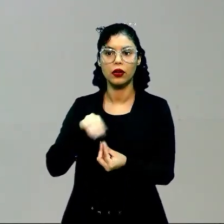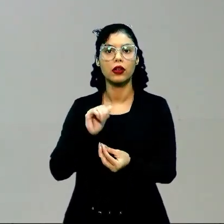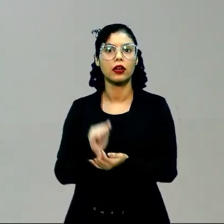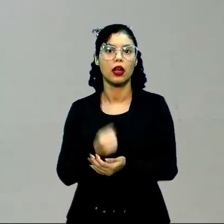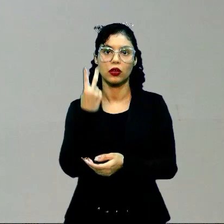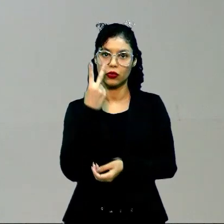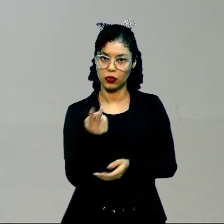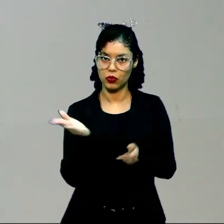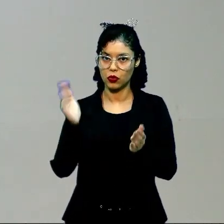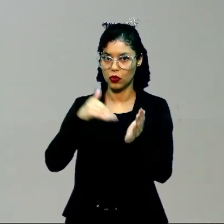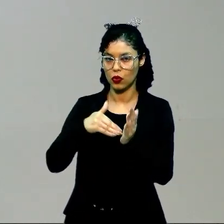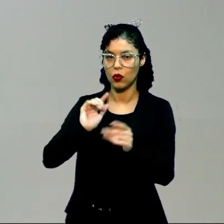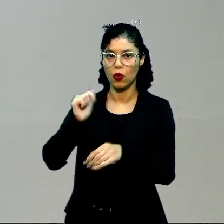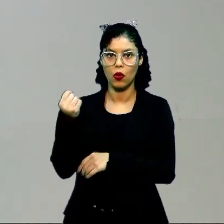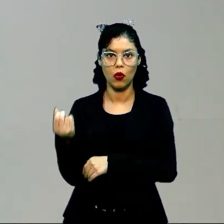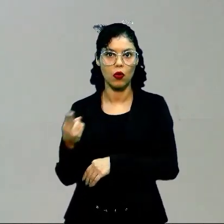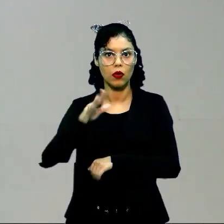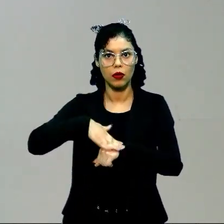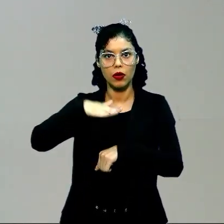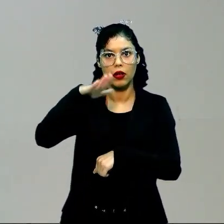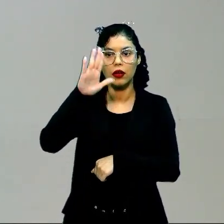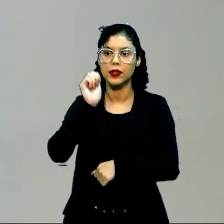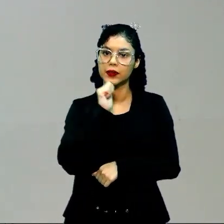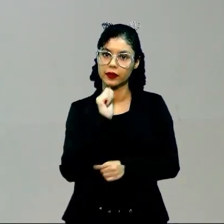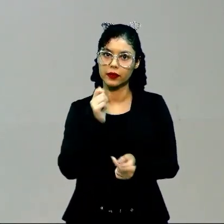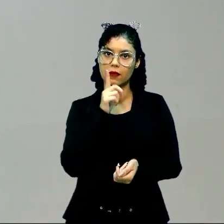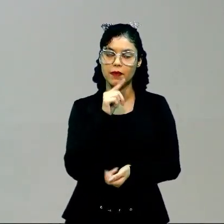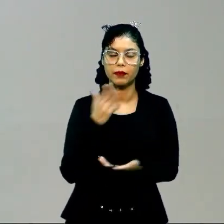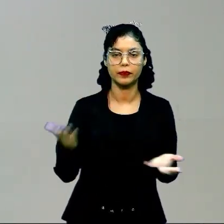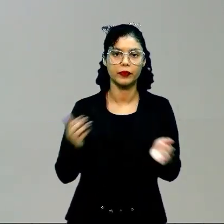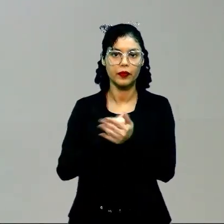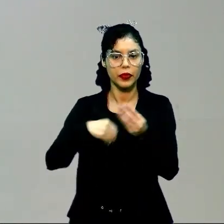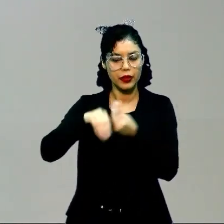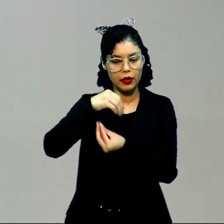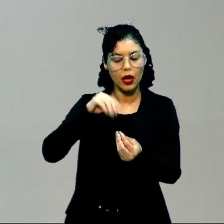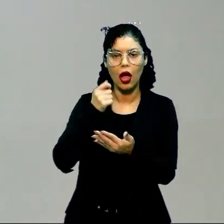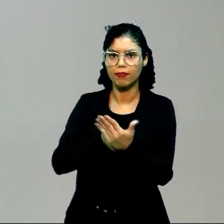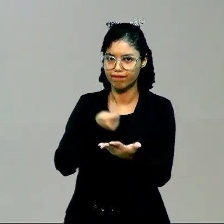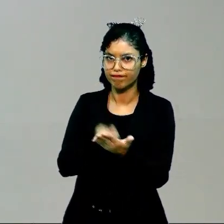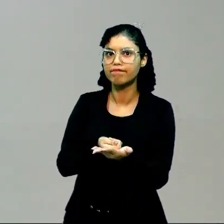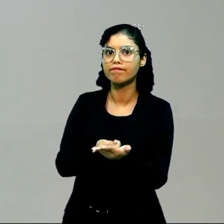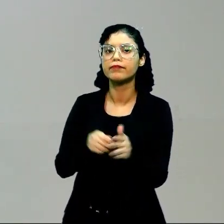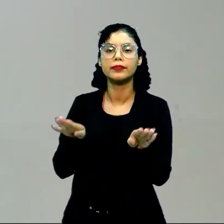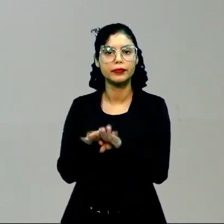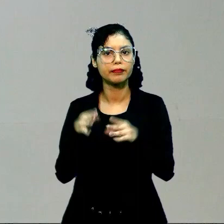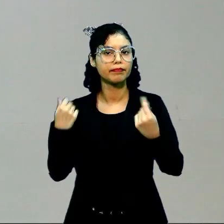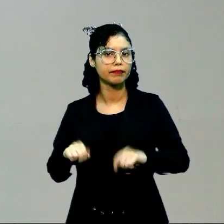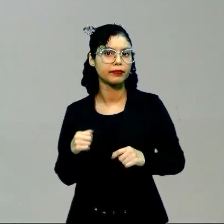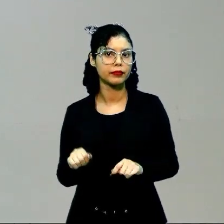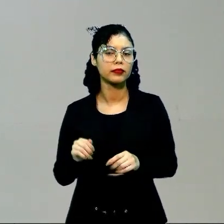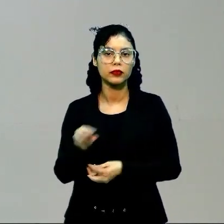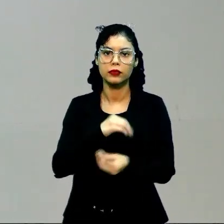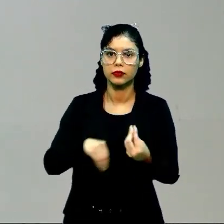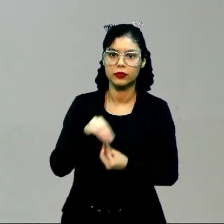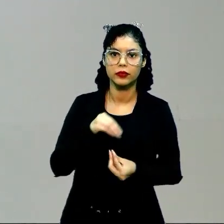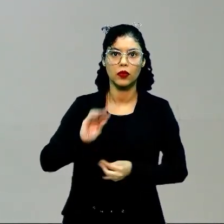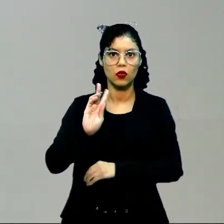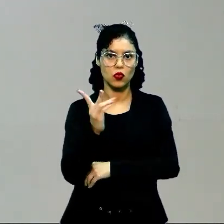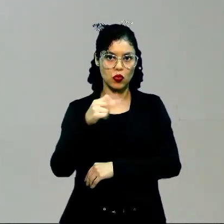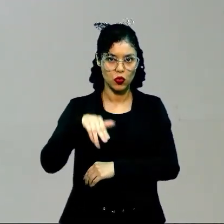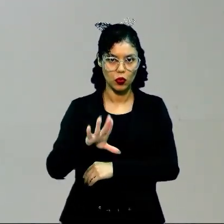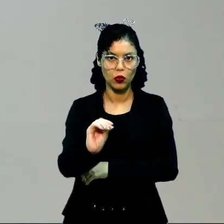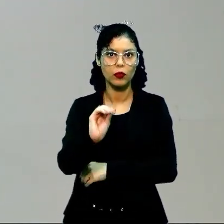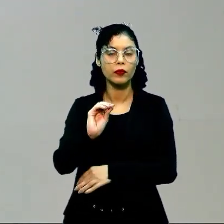entre 2 ou mais líquidos. Lembrando que essa mistura ela obrigatoriamente deverá ser uma mistura do tipo